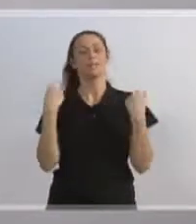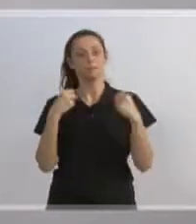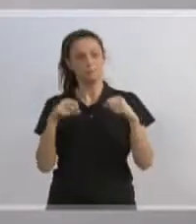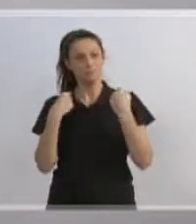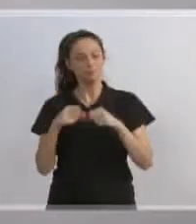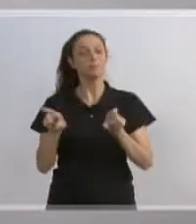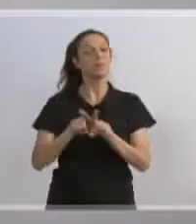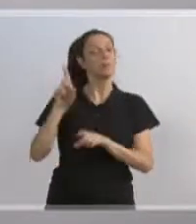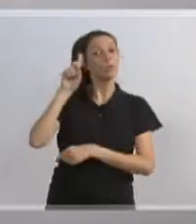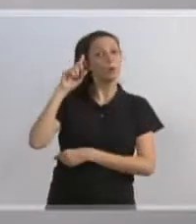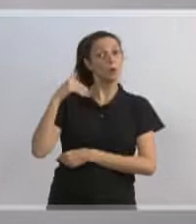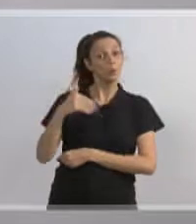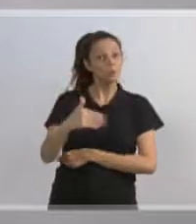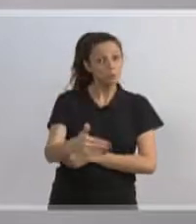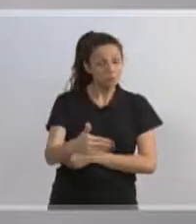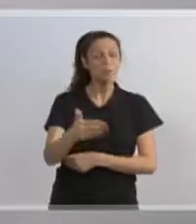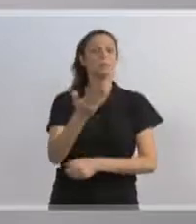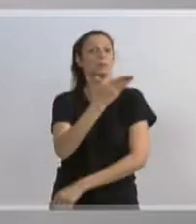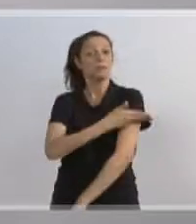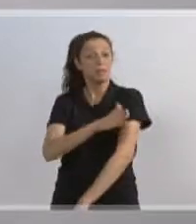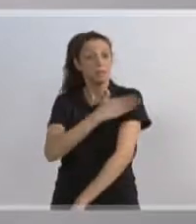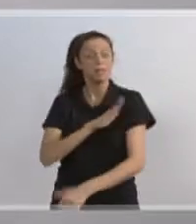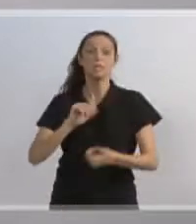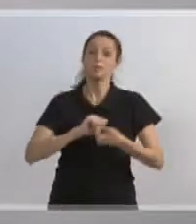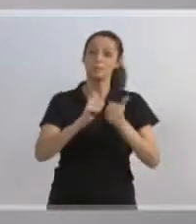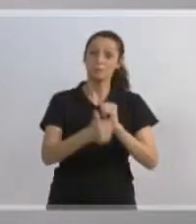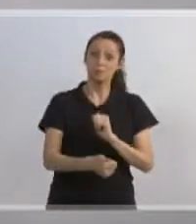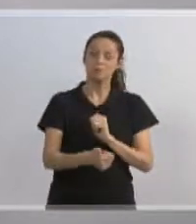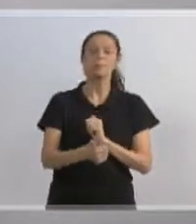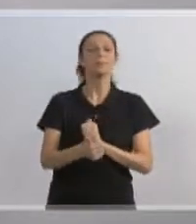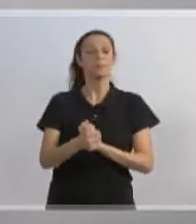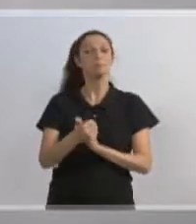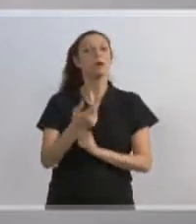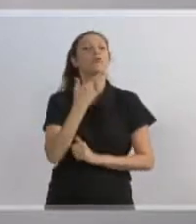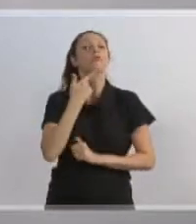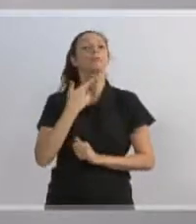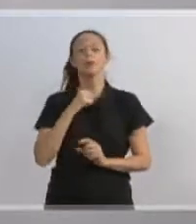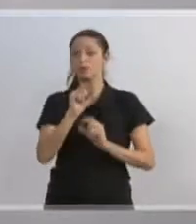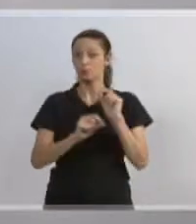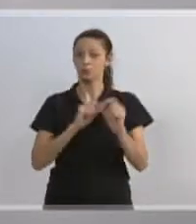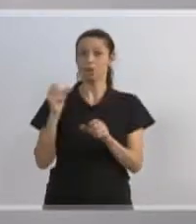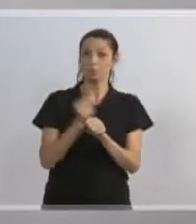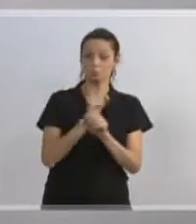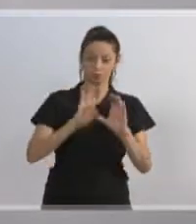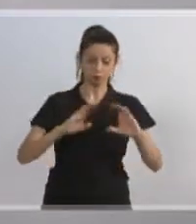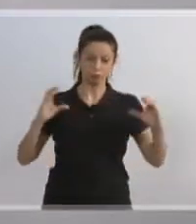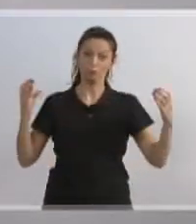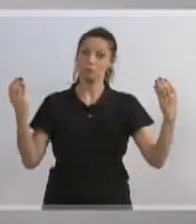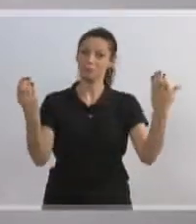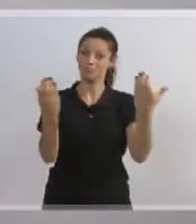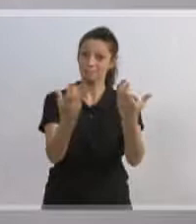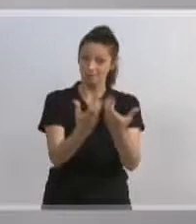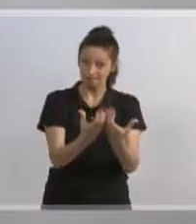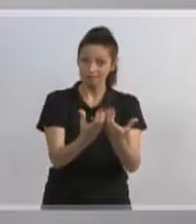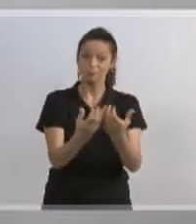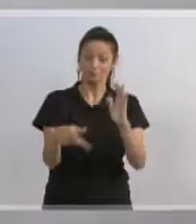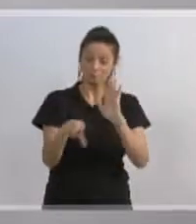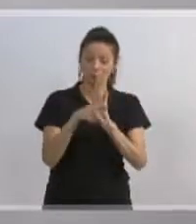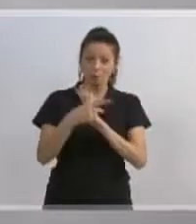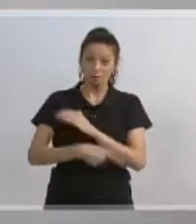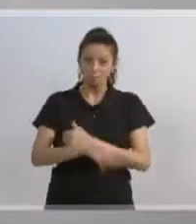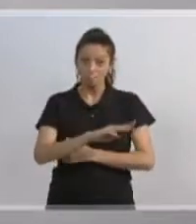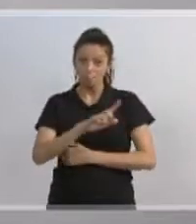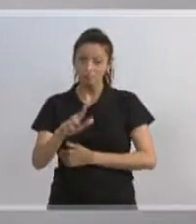seus treinamentos esportivos. Eu acho que é essa a intenção. A intenção em trazer o complexo esportivo, que é o Estádio Municipal, para Blumenau,